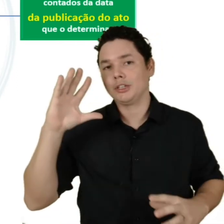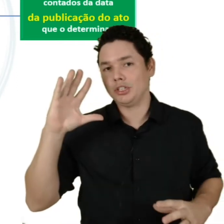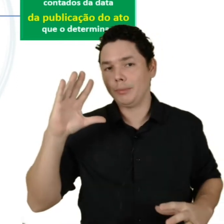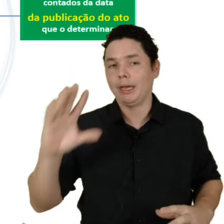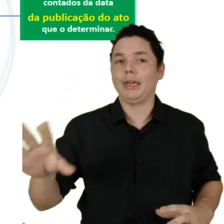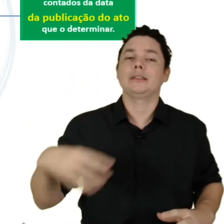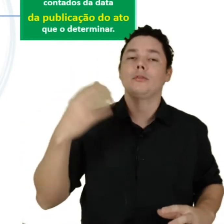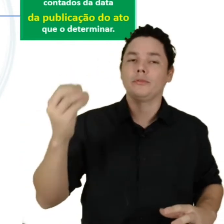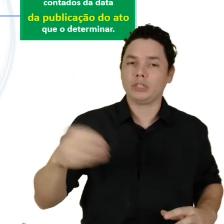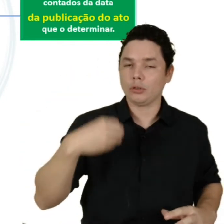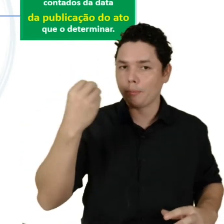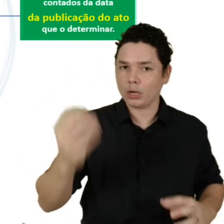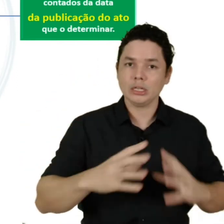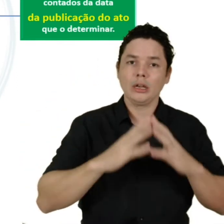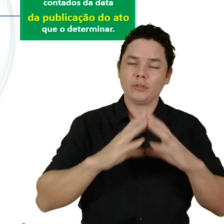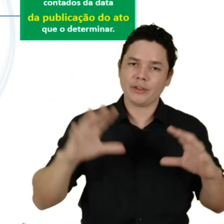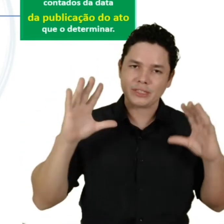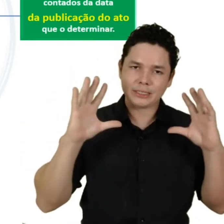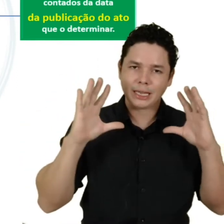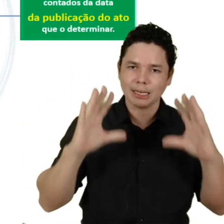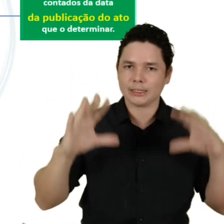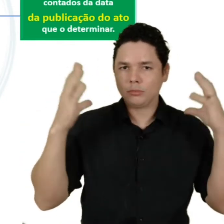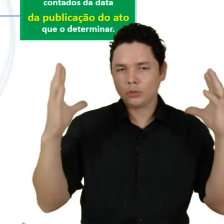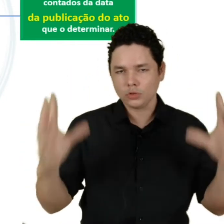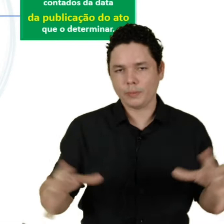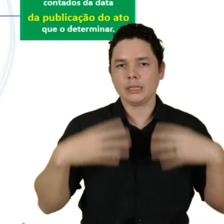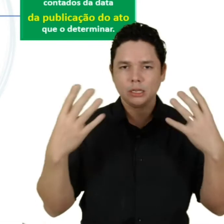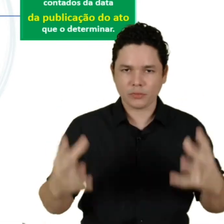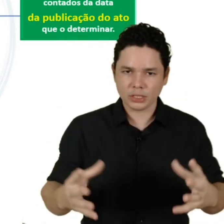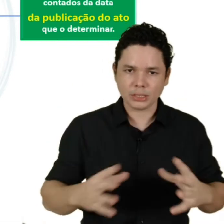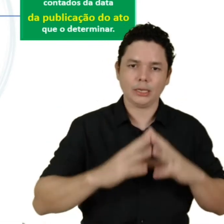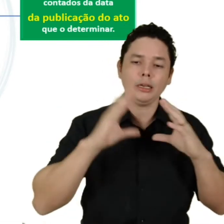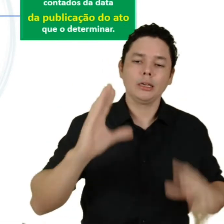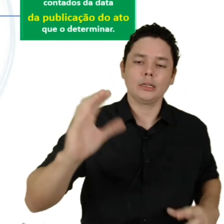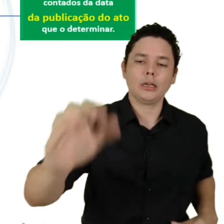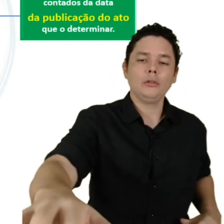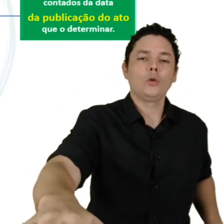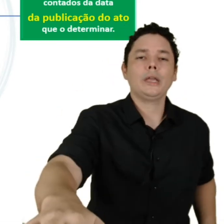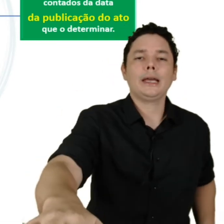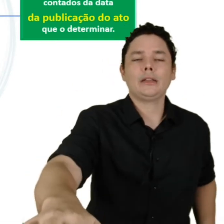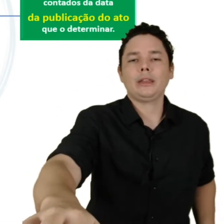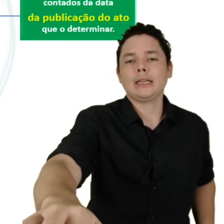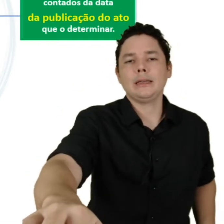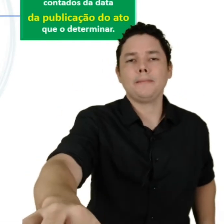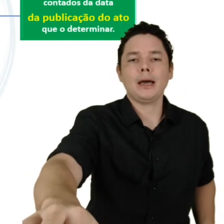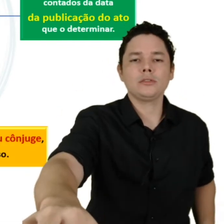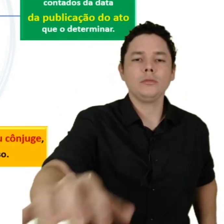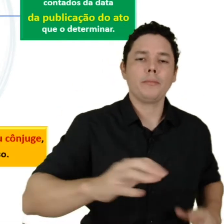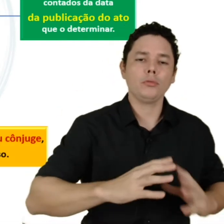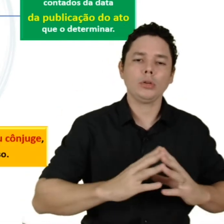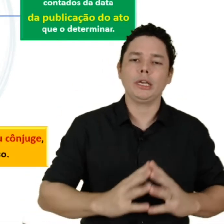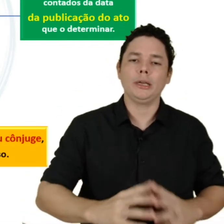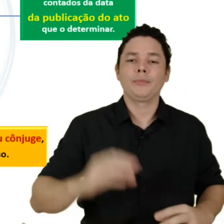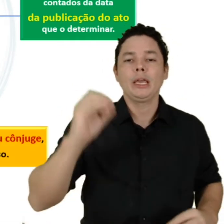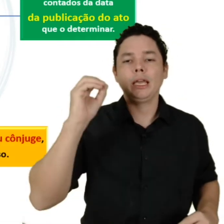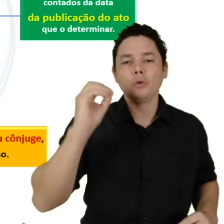declaração de bens. Então, quando você tomar posse, você vai fazer a declaração dos bens que você tem, né? Então, o decreto vai trazer mais um